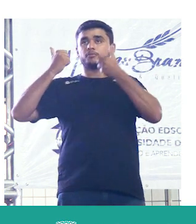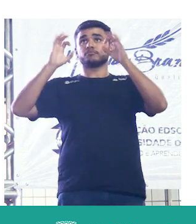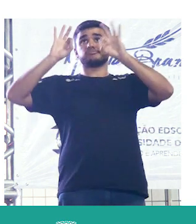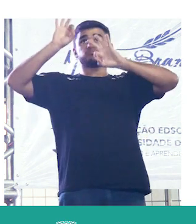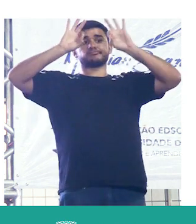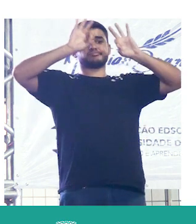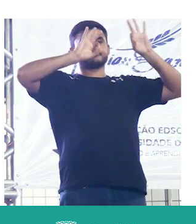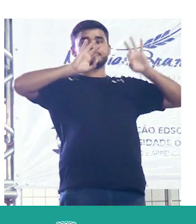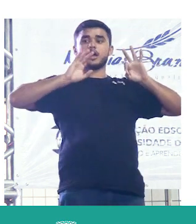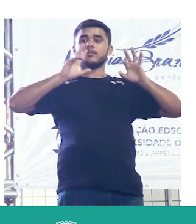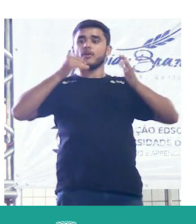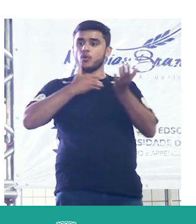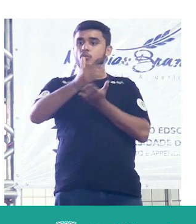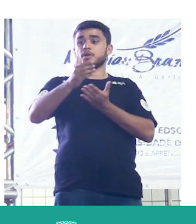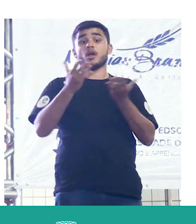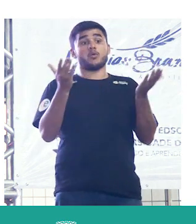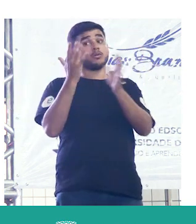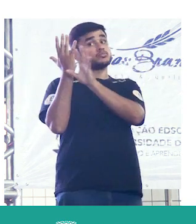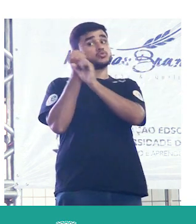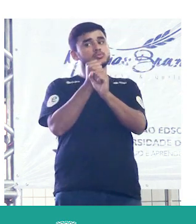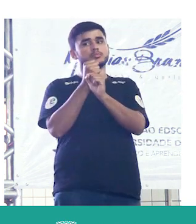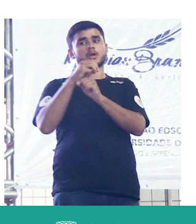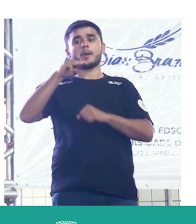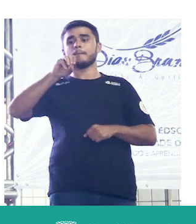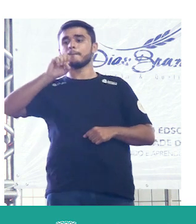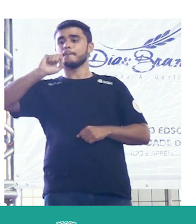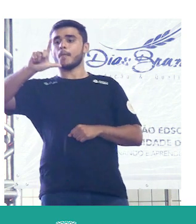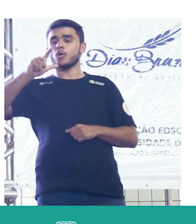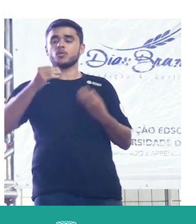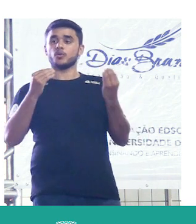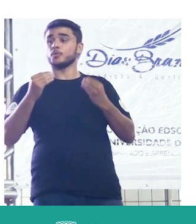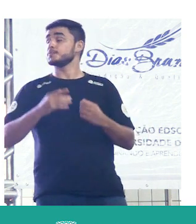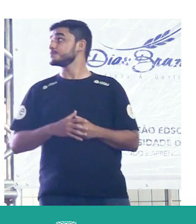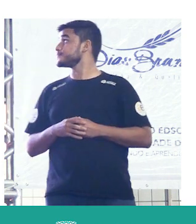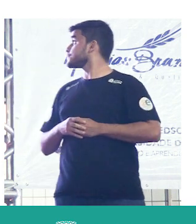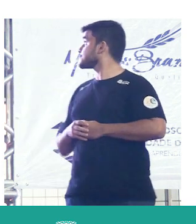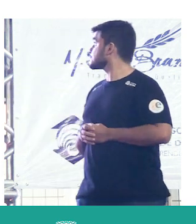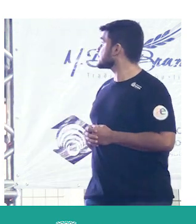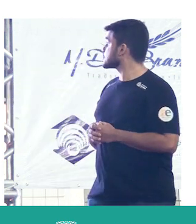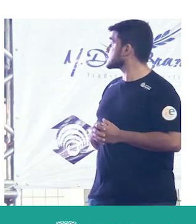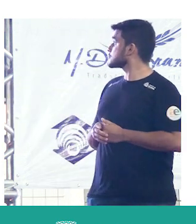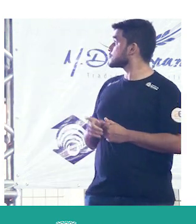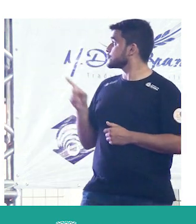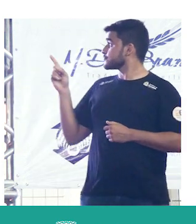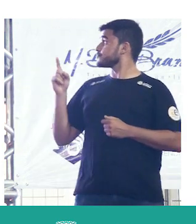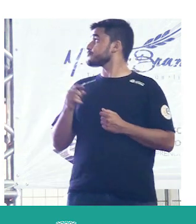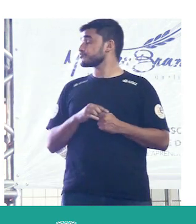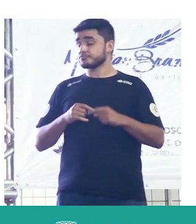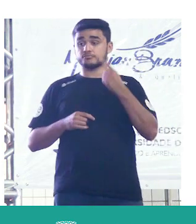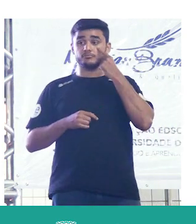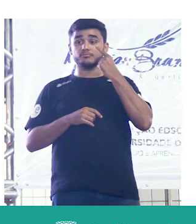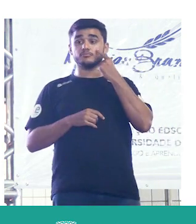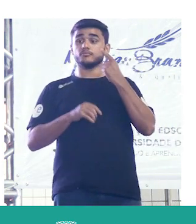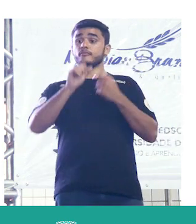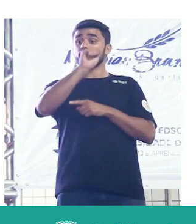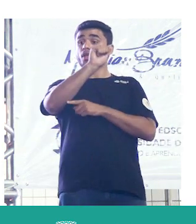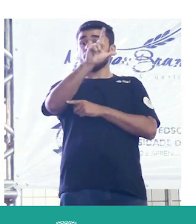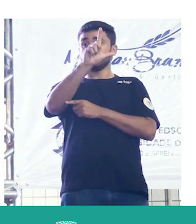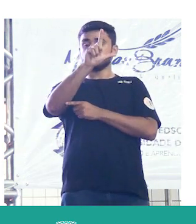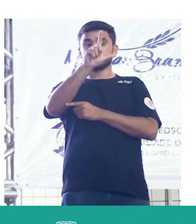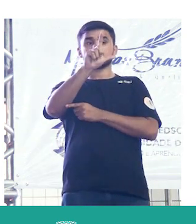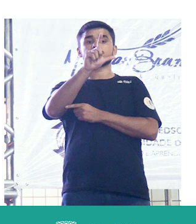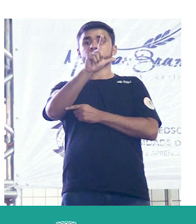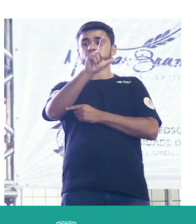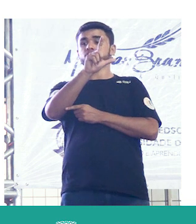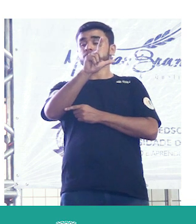ajustar, tá? Os envolvidos no problema: sulfato de alumínio. Eu quero